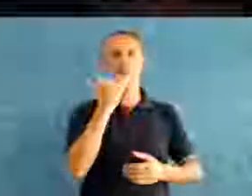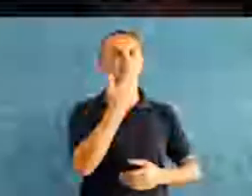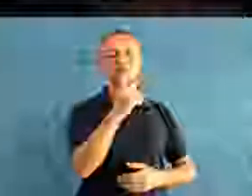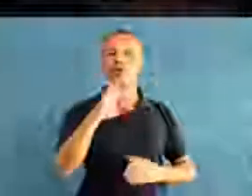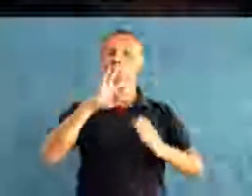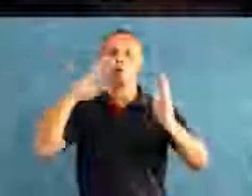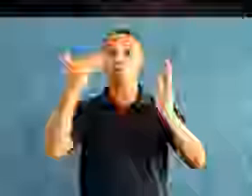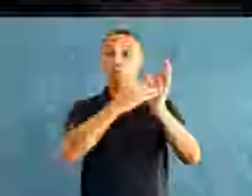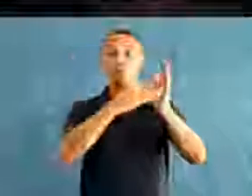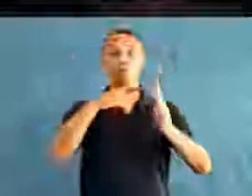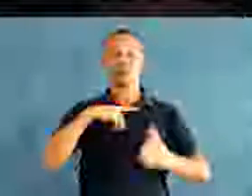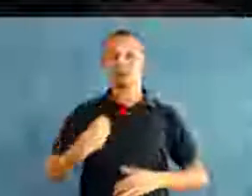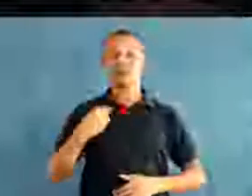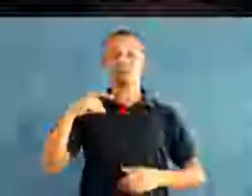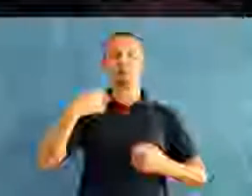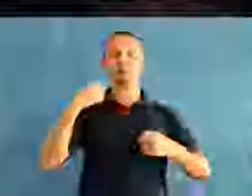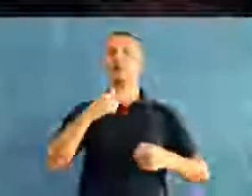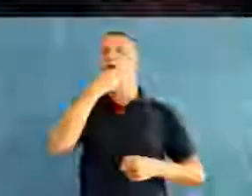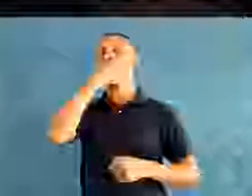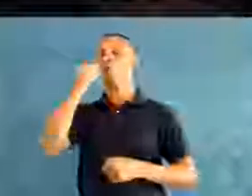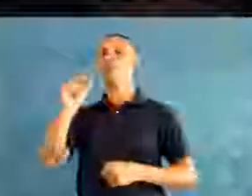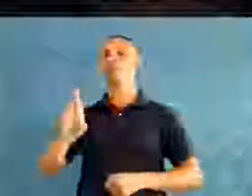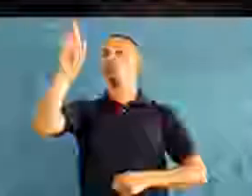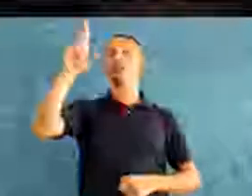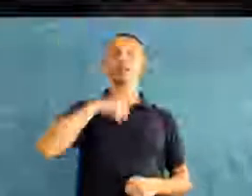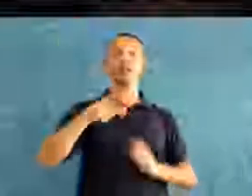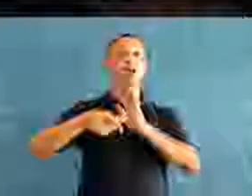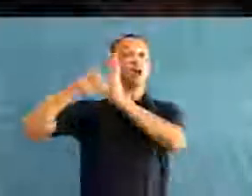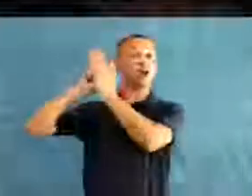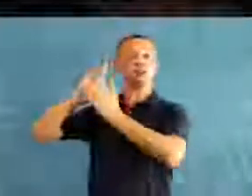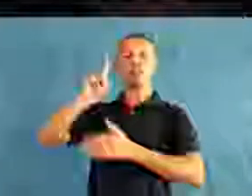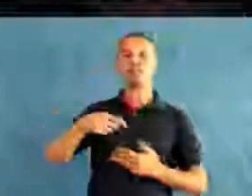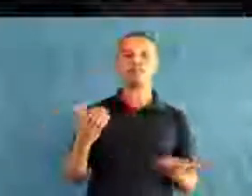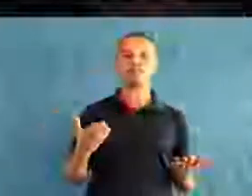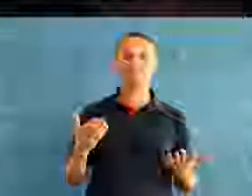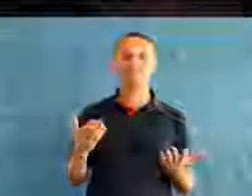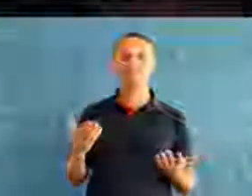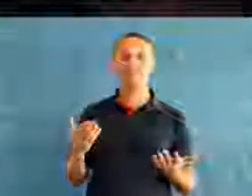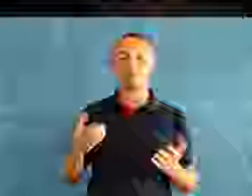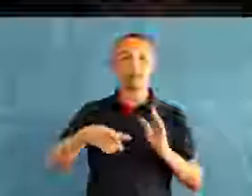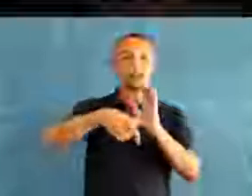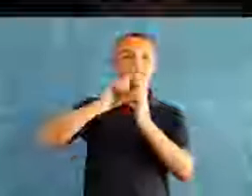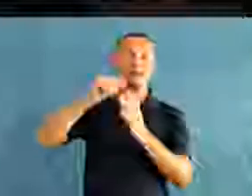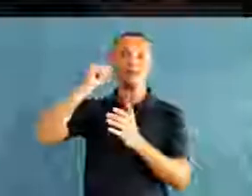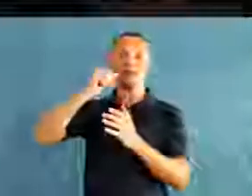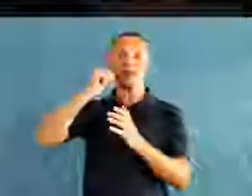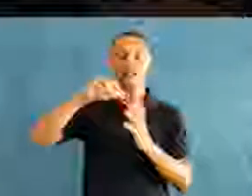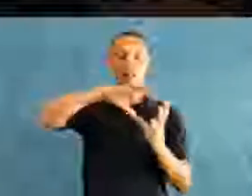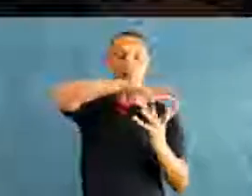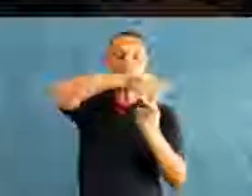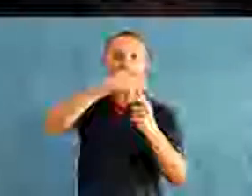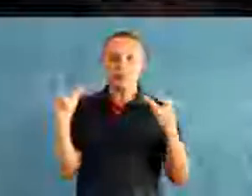tutor masculino. Isso é um tutor homem. Seu mundo se limitava ao mundo